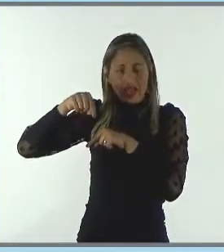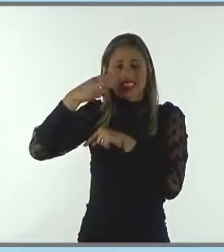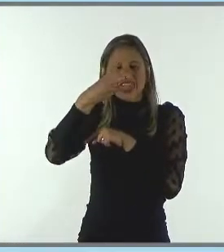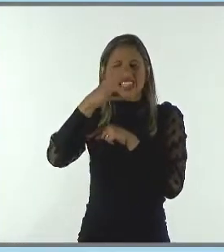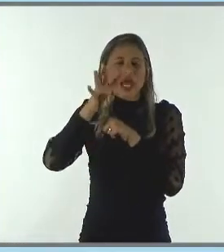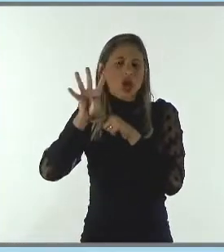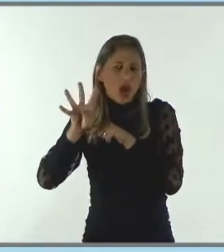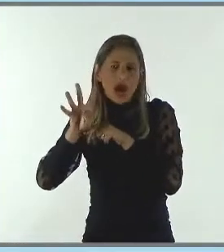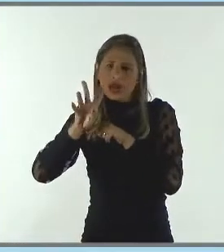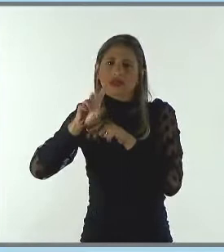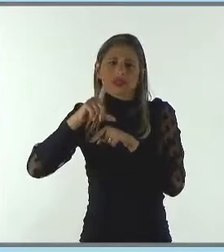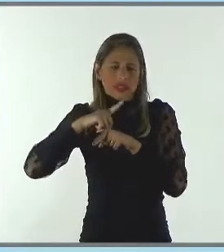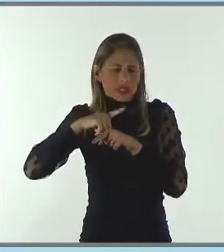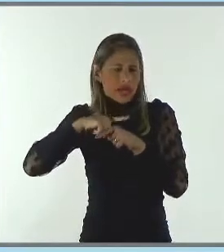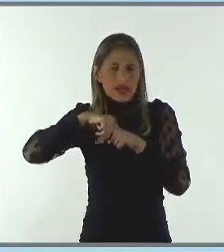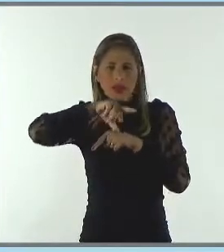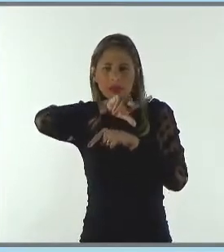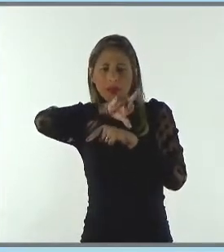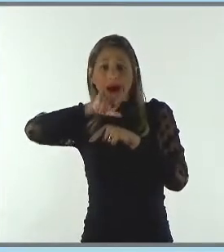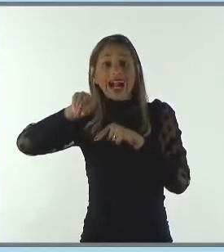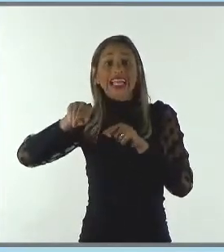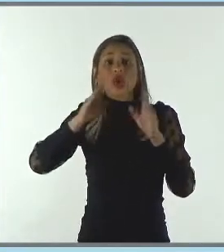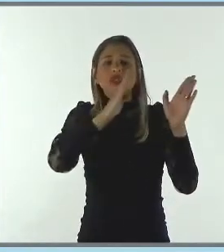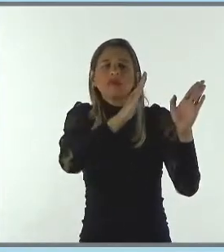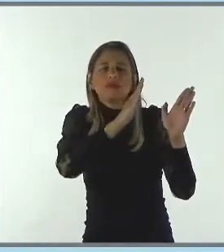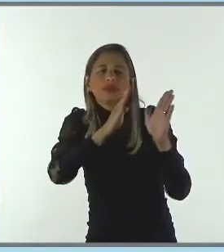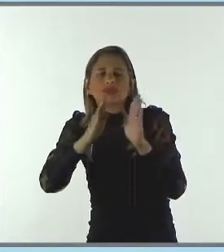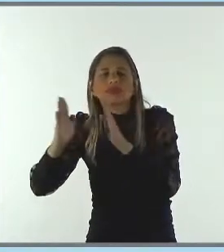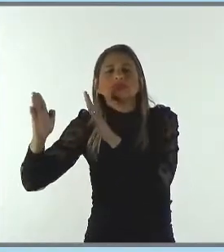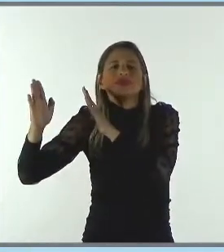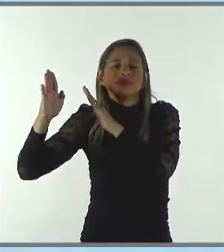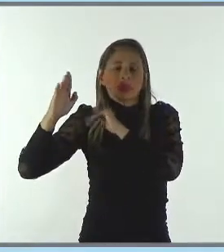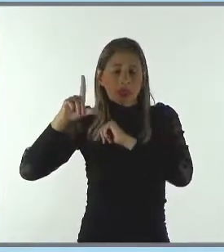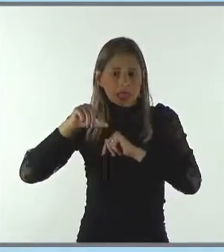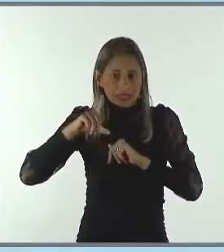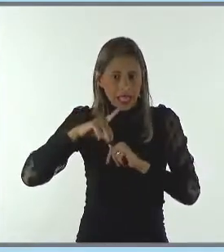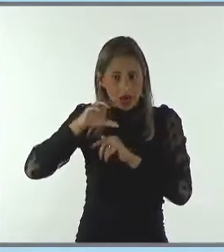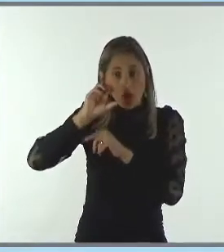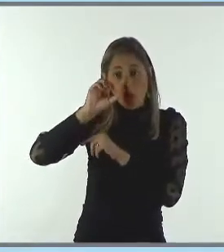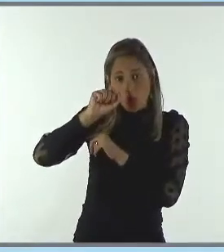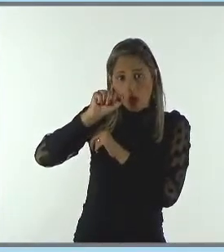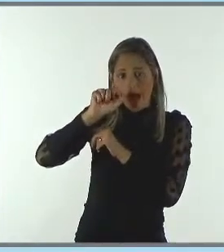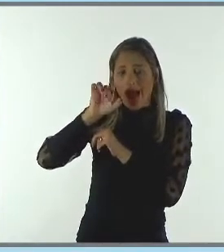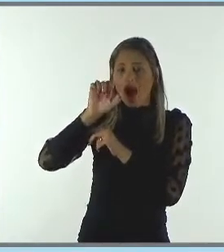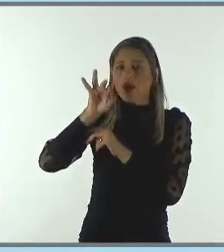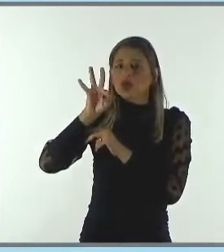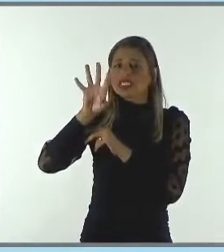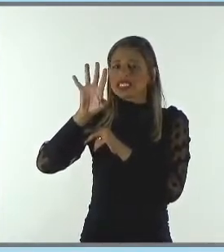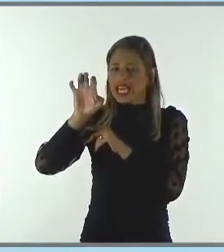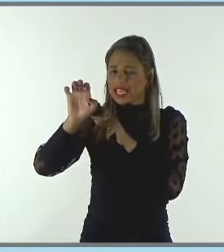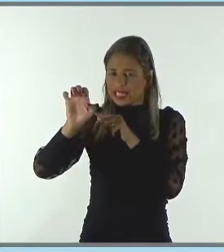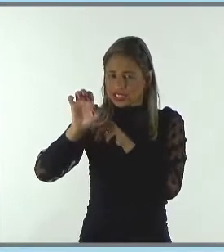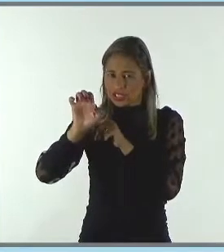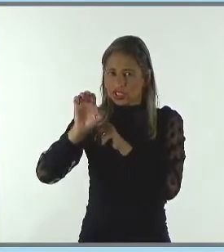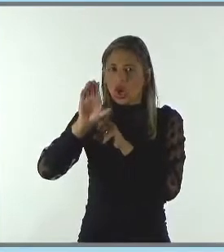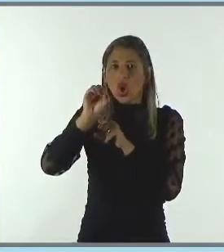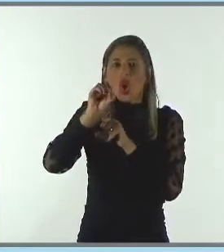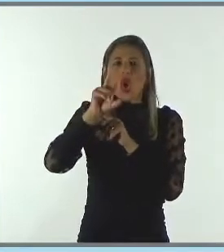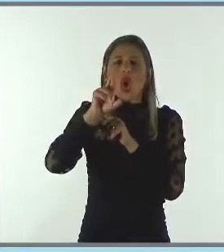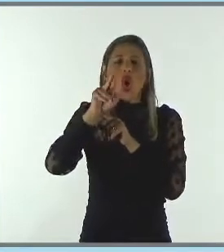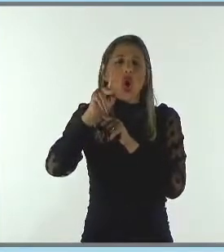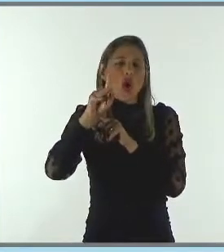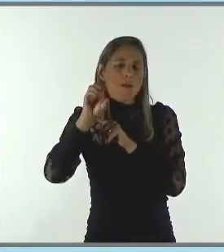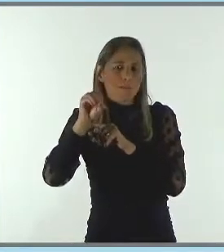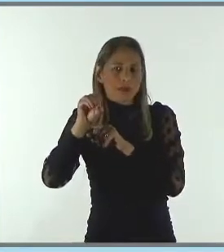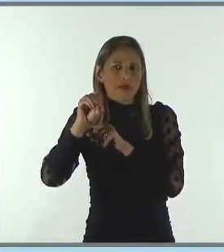34, na nossa feira também. Então, O Ausente, pela Relicário, Um Corpo à Deriva, pelas